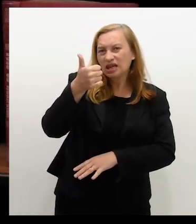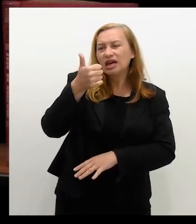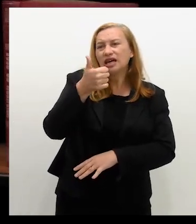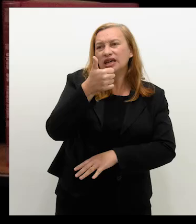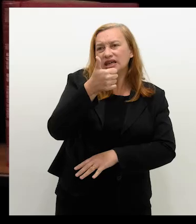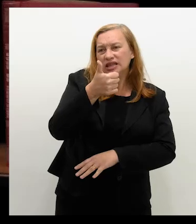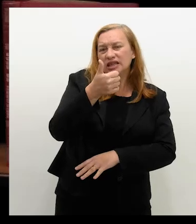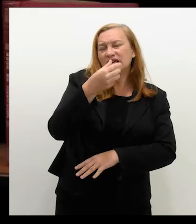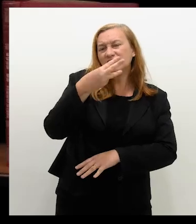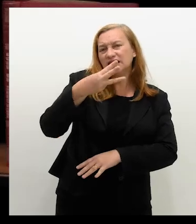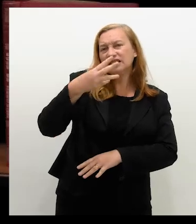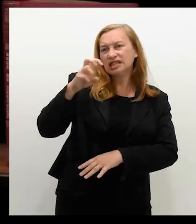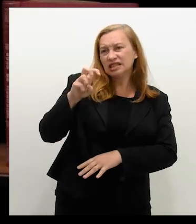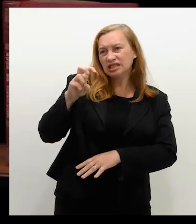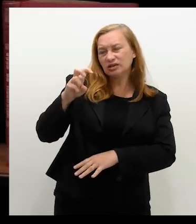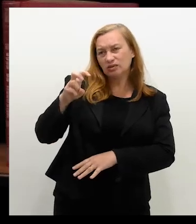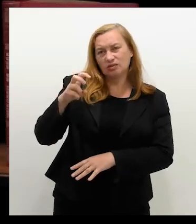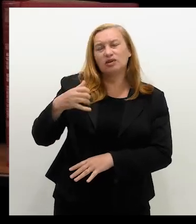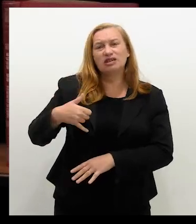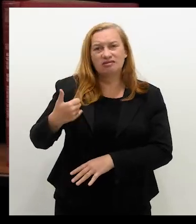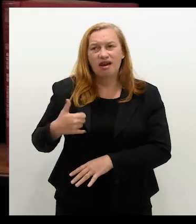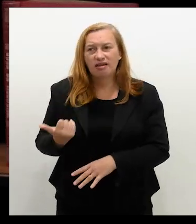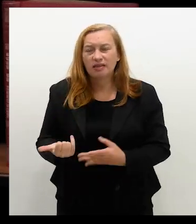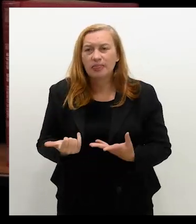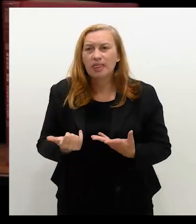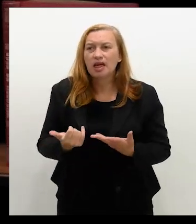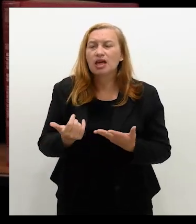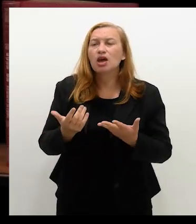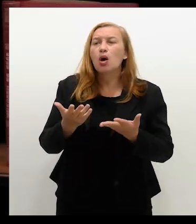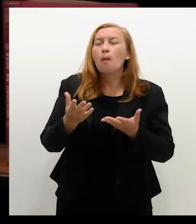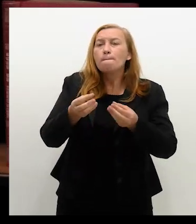por exposição a ruído. E essa exposição a ruído, ela vem